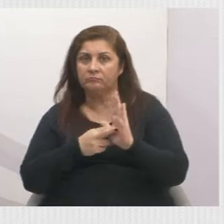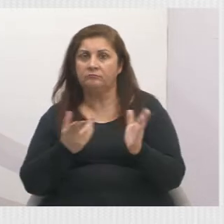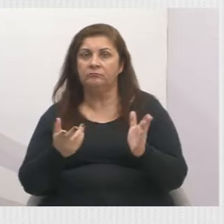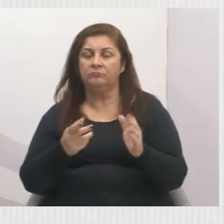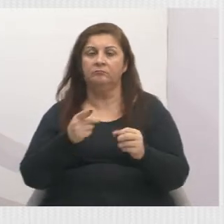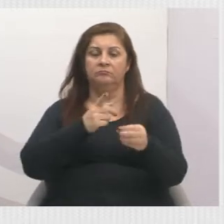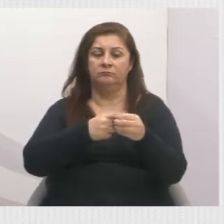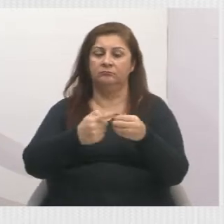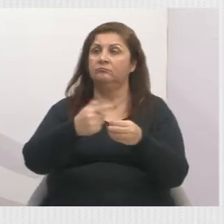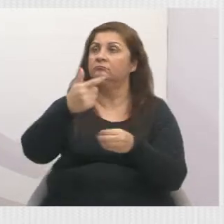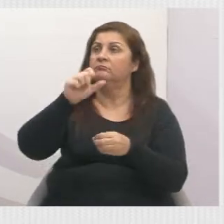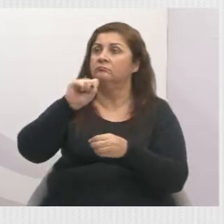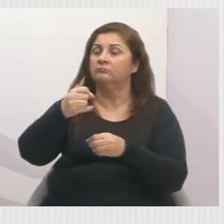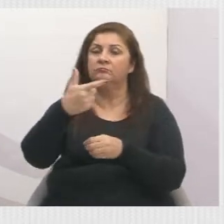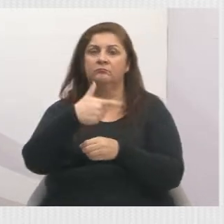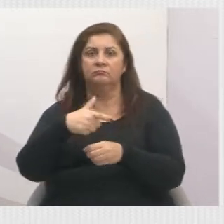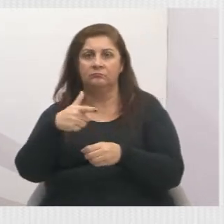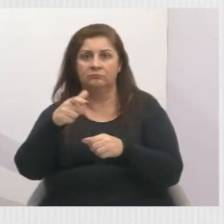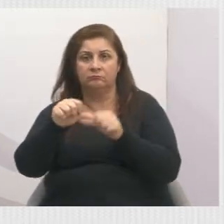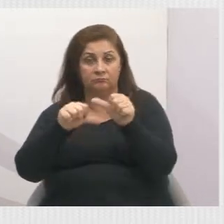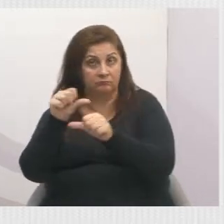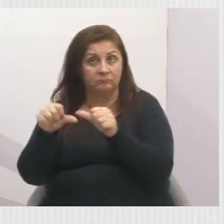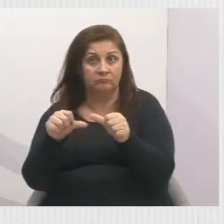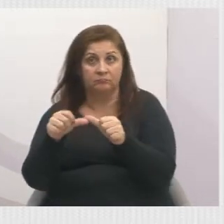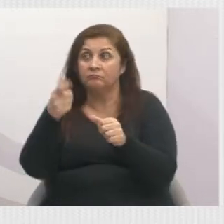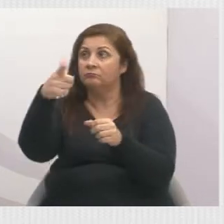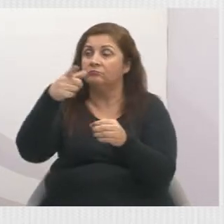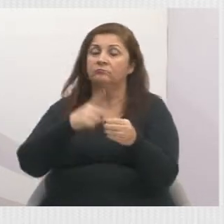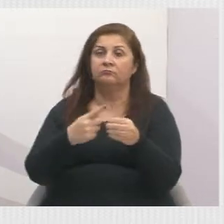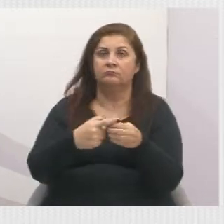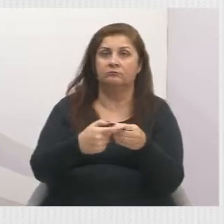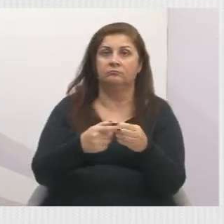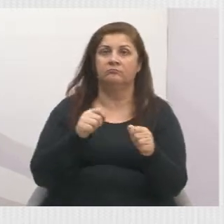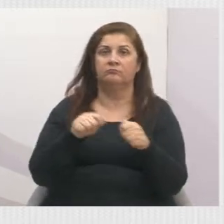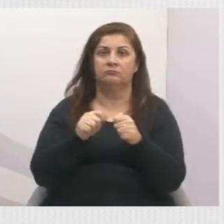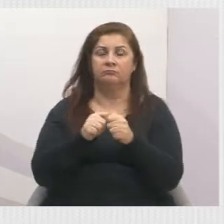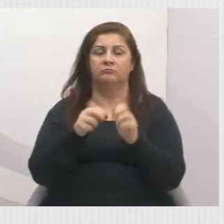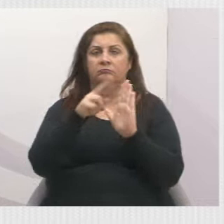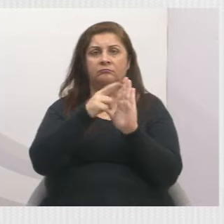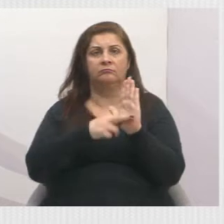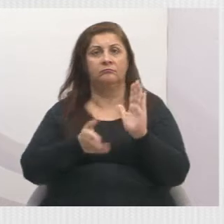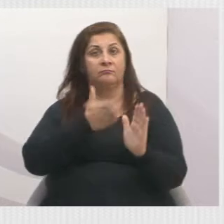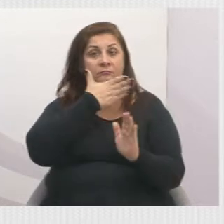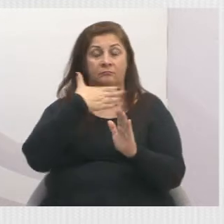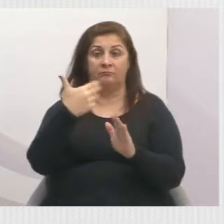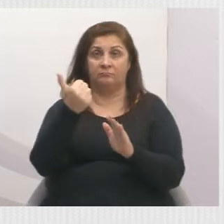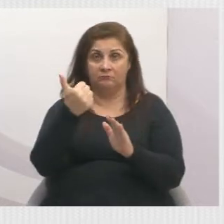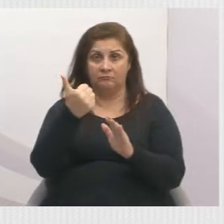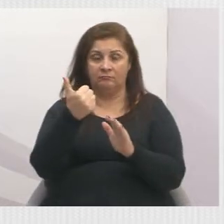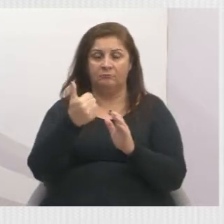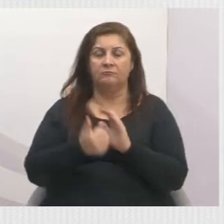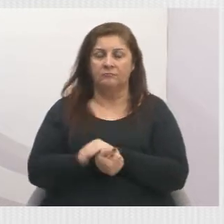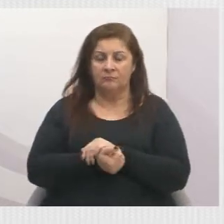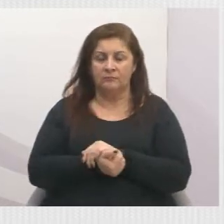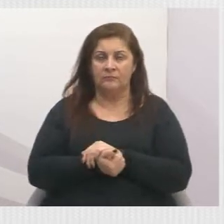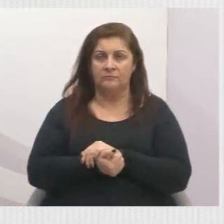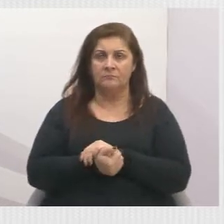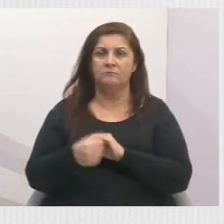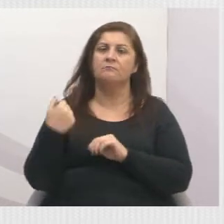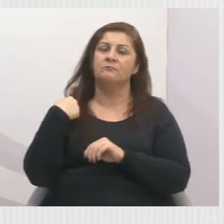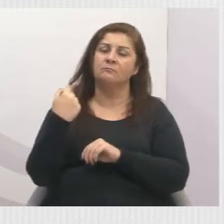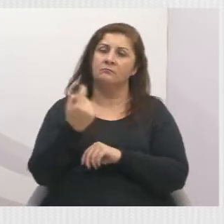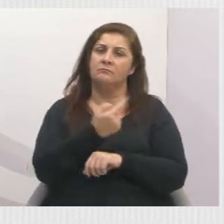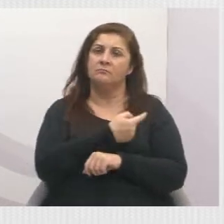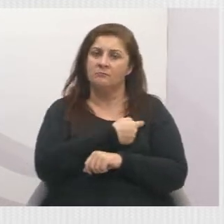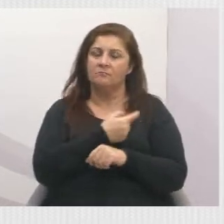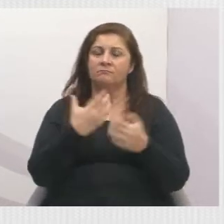diversos municípios. E se em algum município alguma regra passar pelo Ministério da Economia e for mais vantajosa para o